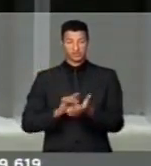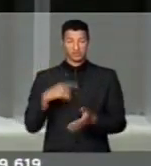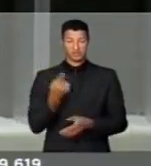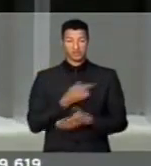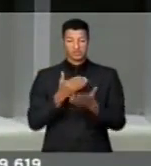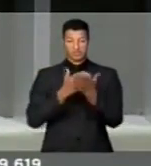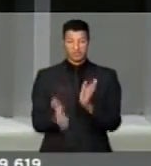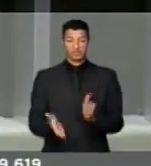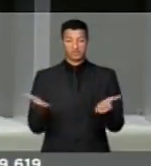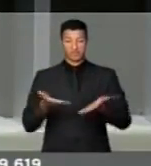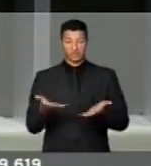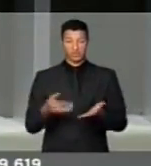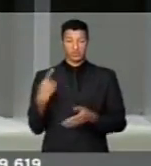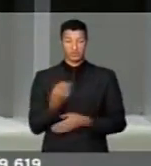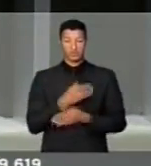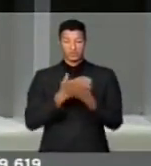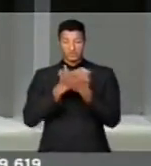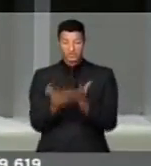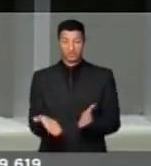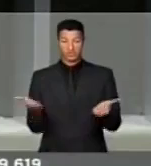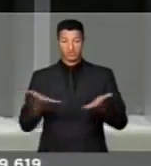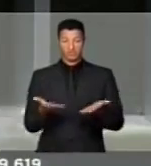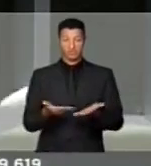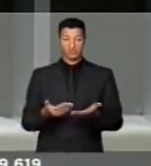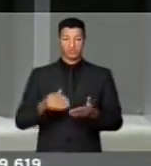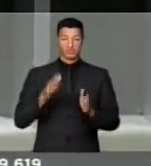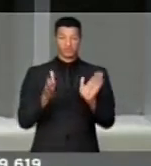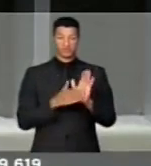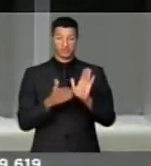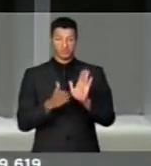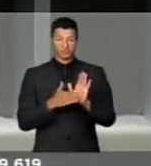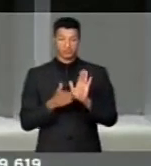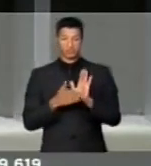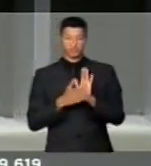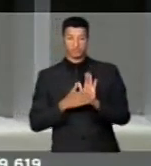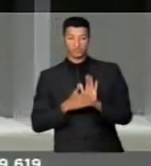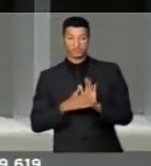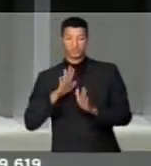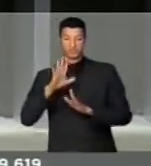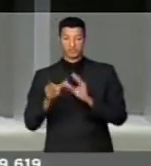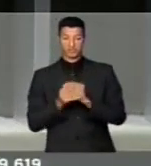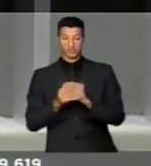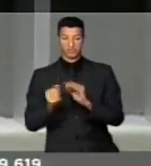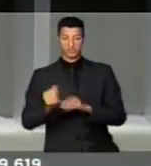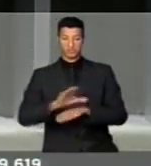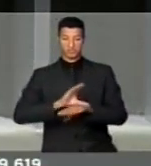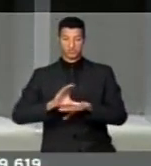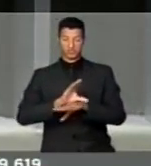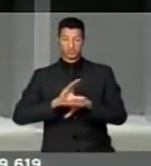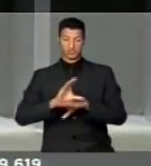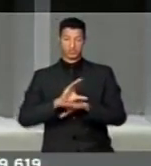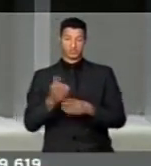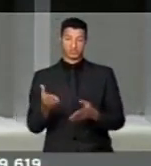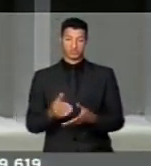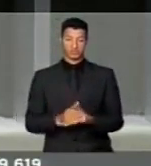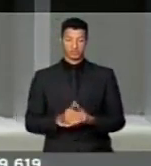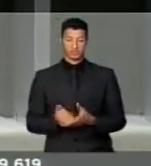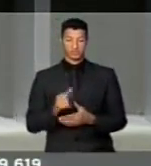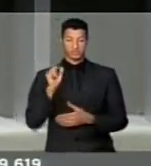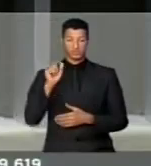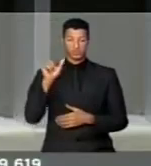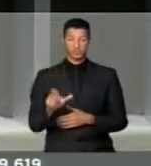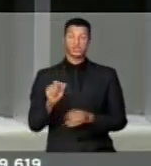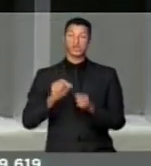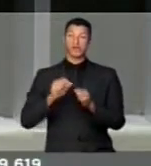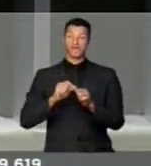gente derrubá-la hoje, da gente derrotar essa proposta de emenda à Constituição. O que